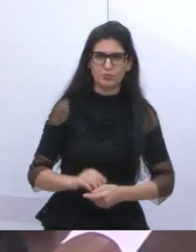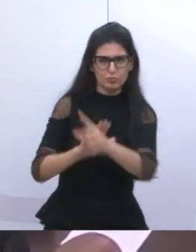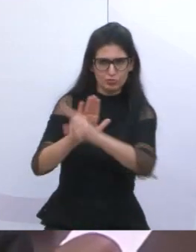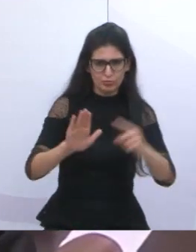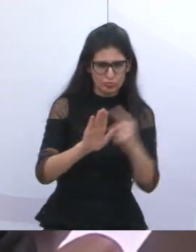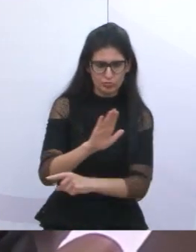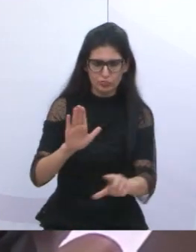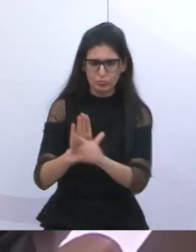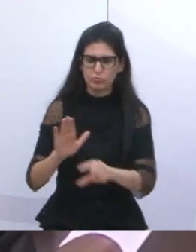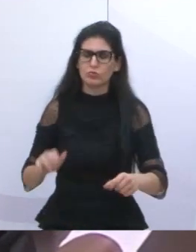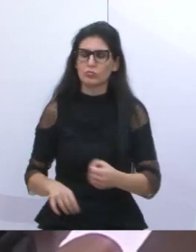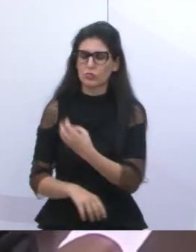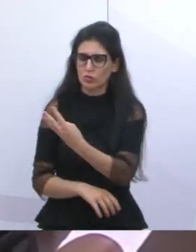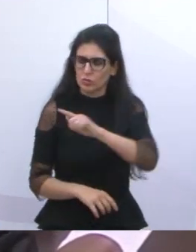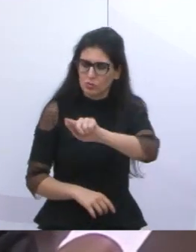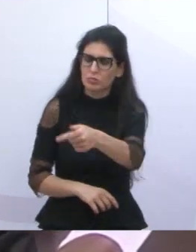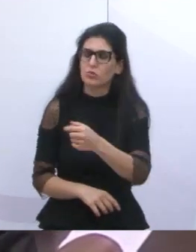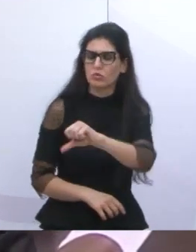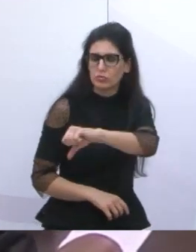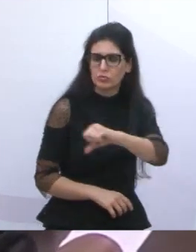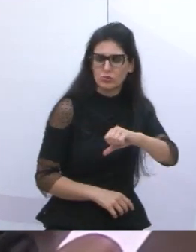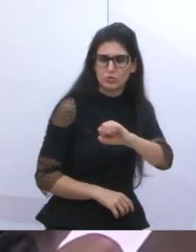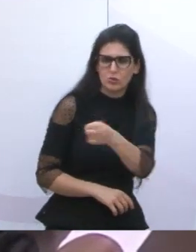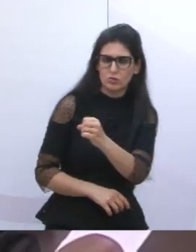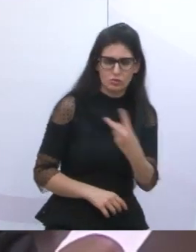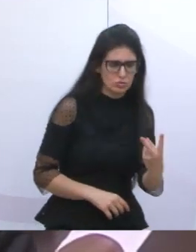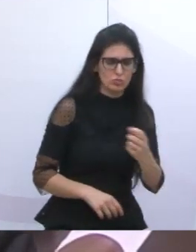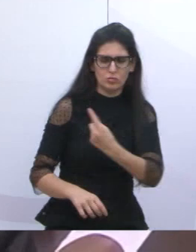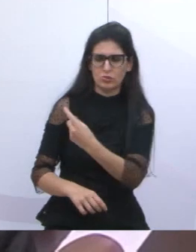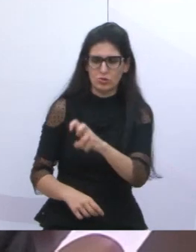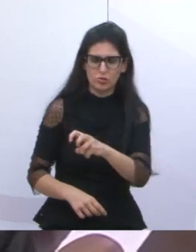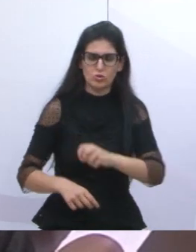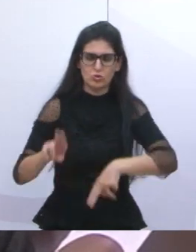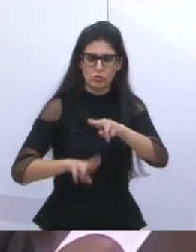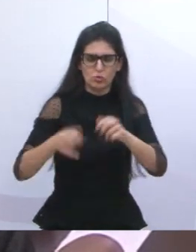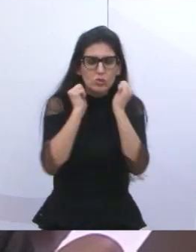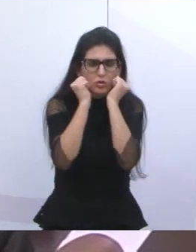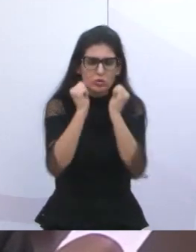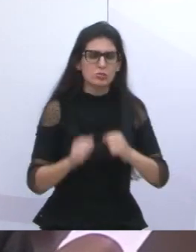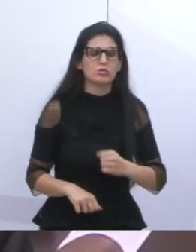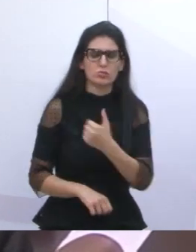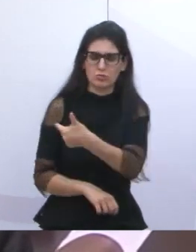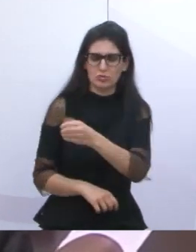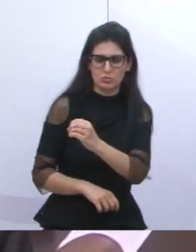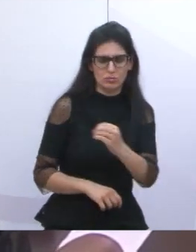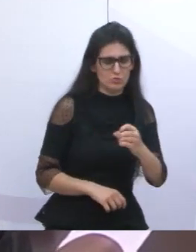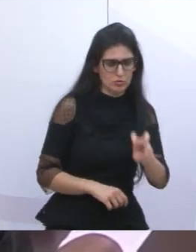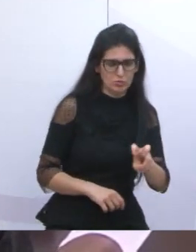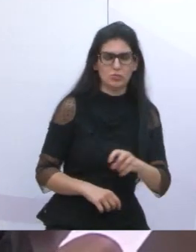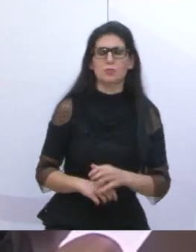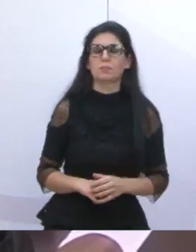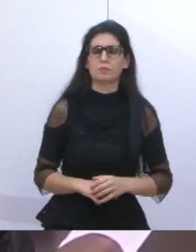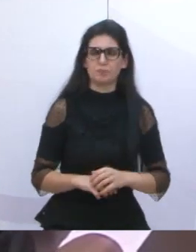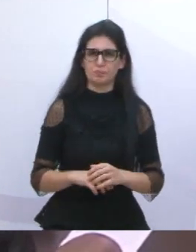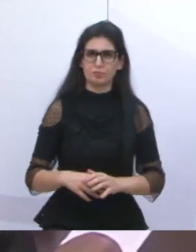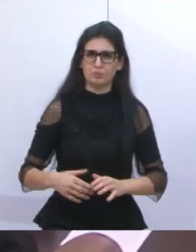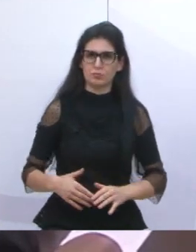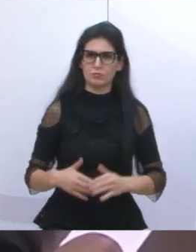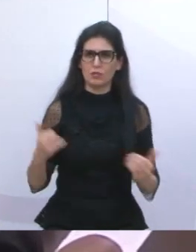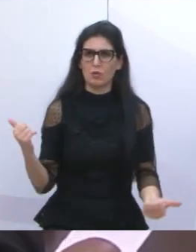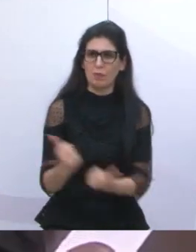número 4.982, de 15 de julho de 2005, que institui o Plano Comunitário